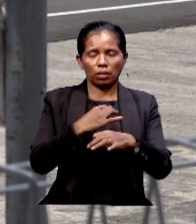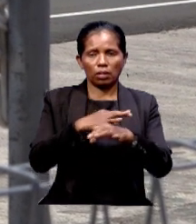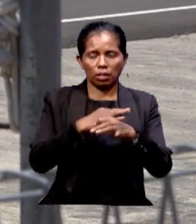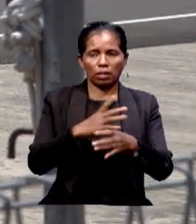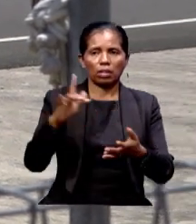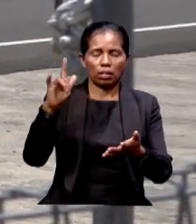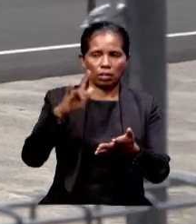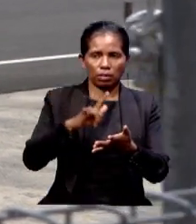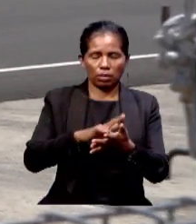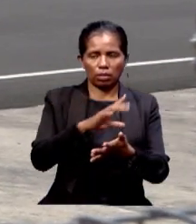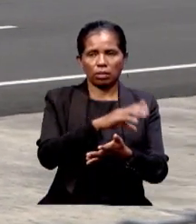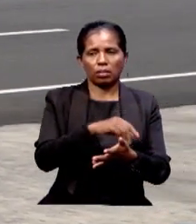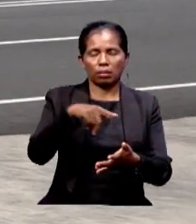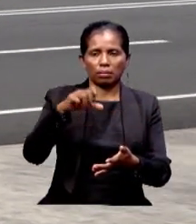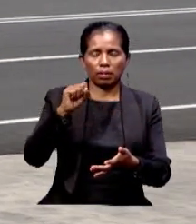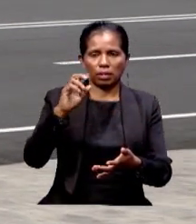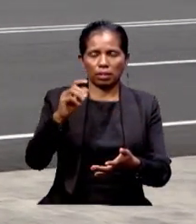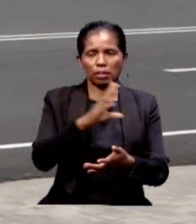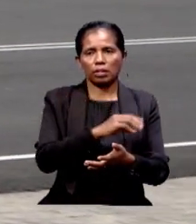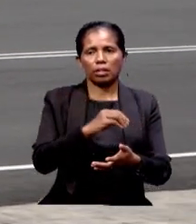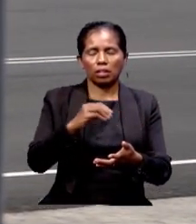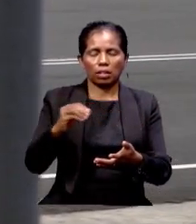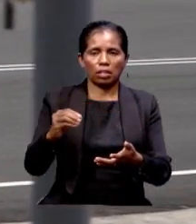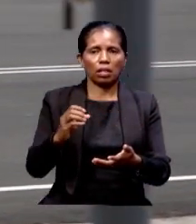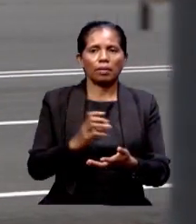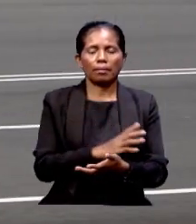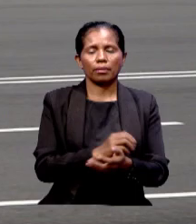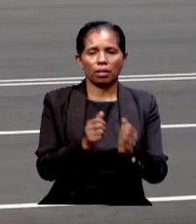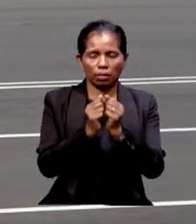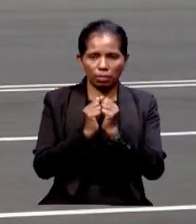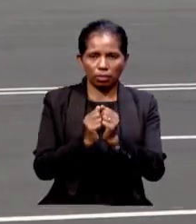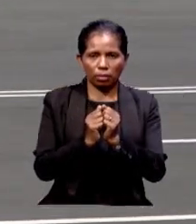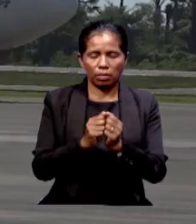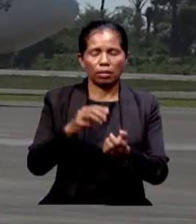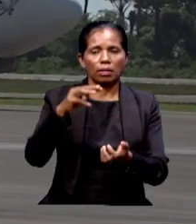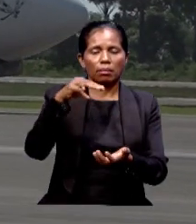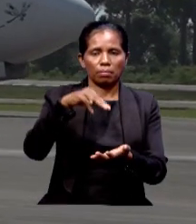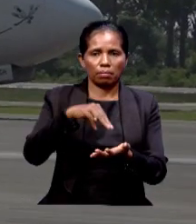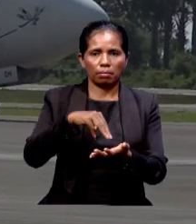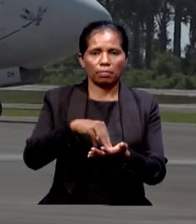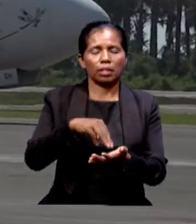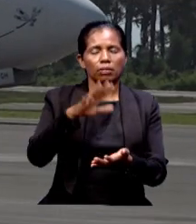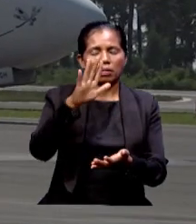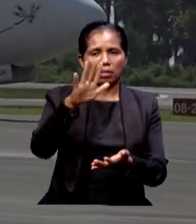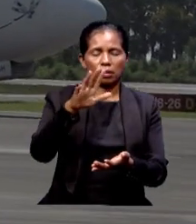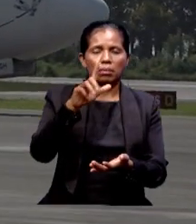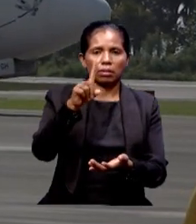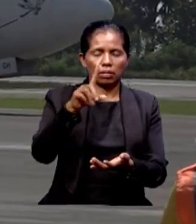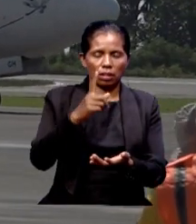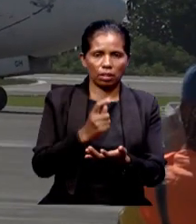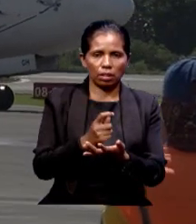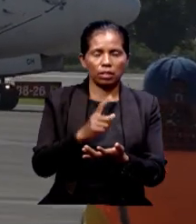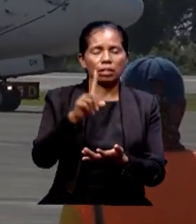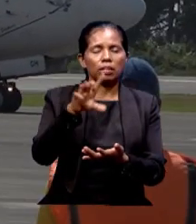ba alargamento pista no terminal aeroporto Comoro Nyangne, hamutuk milhão atus idalium. Nem bem, retan apoio, husi